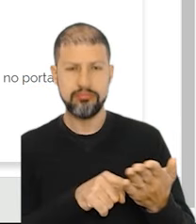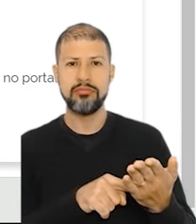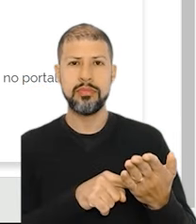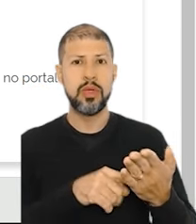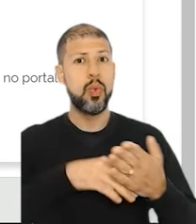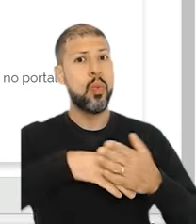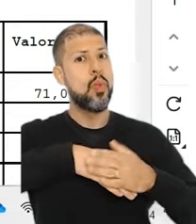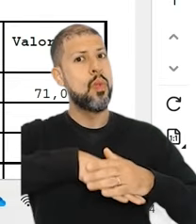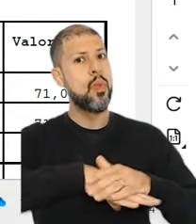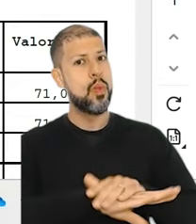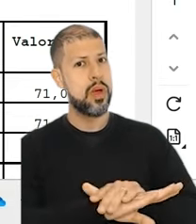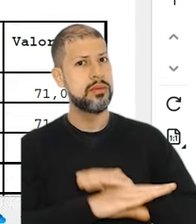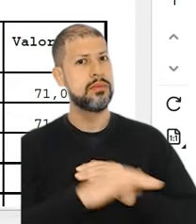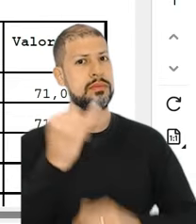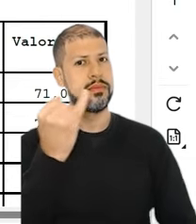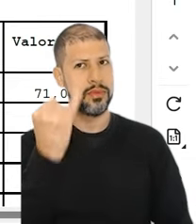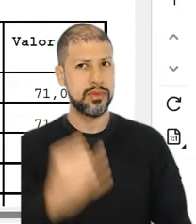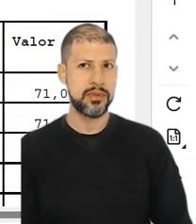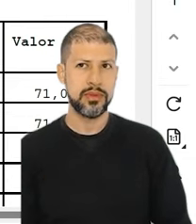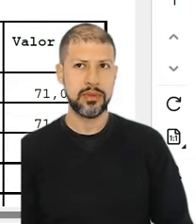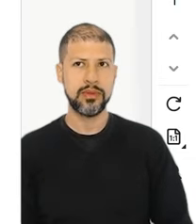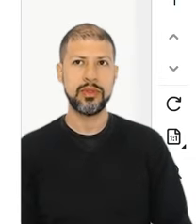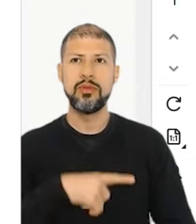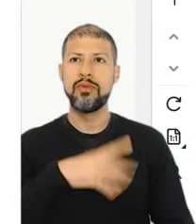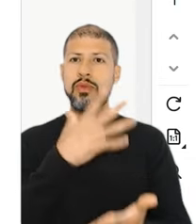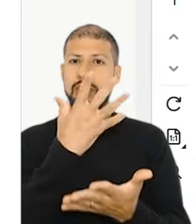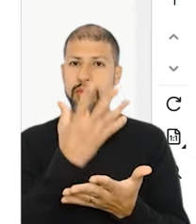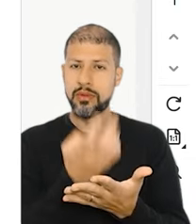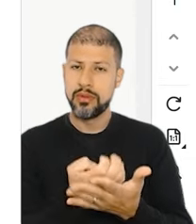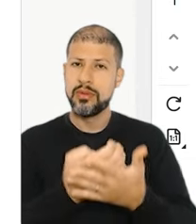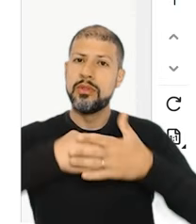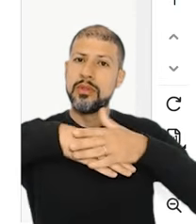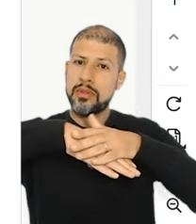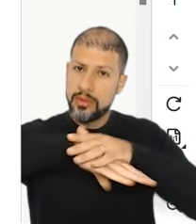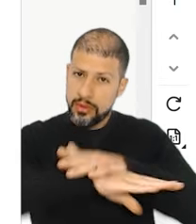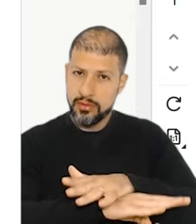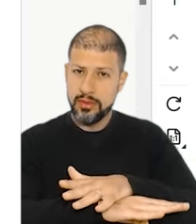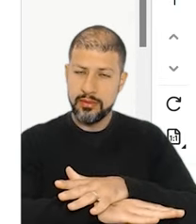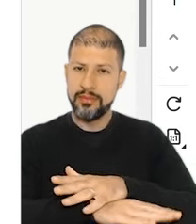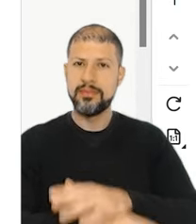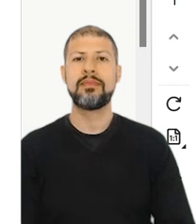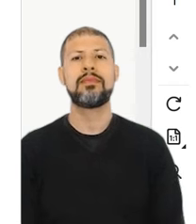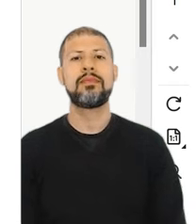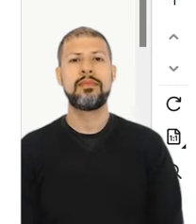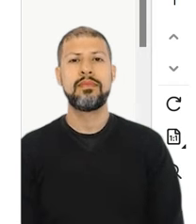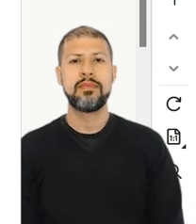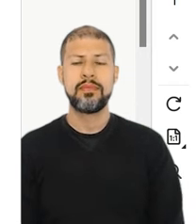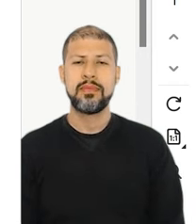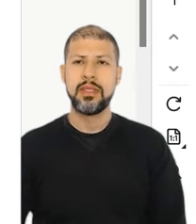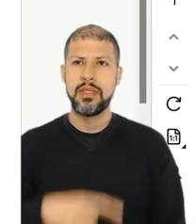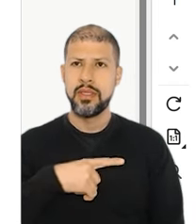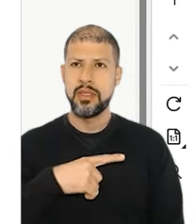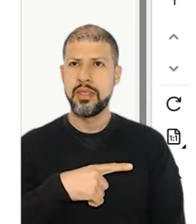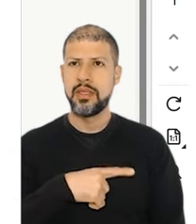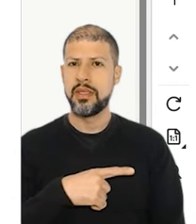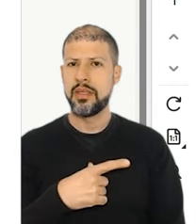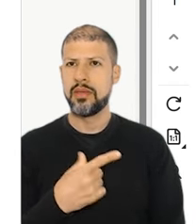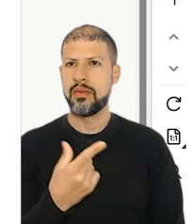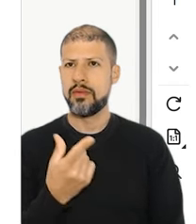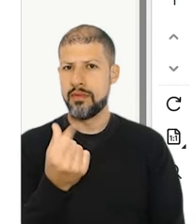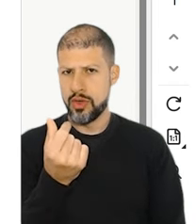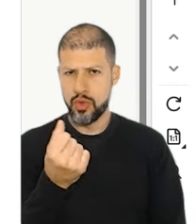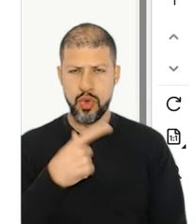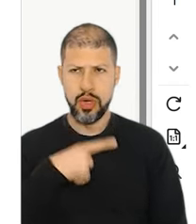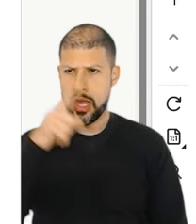esse recibo de entrega tá então eu vou salvar esse recibo aqui estão os valores né que apareceram